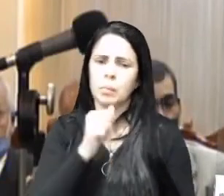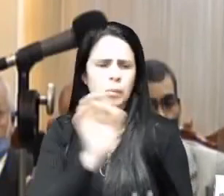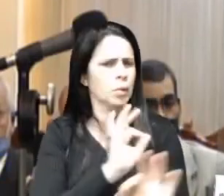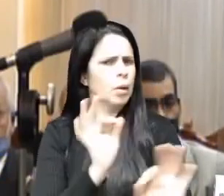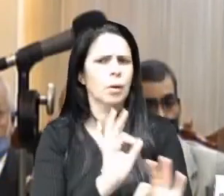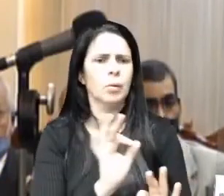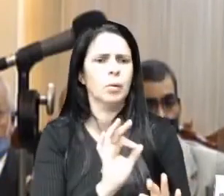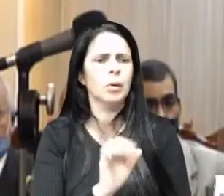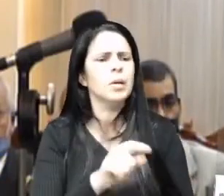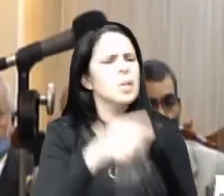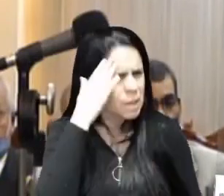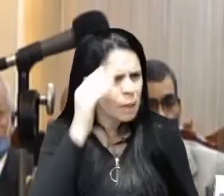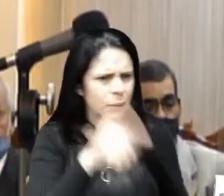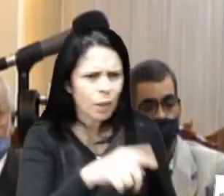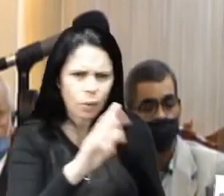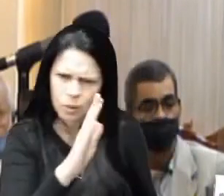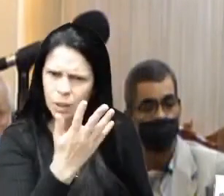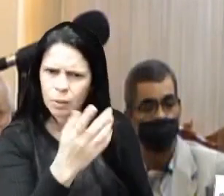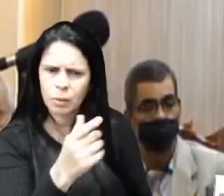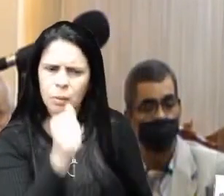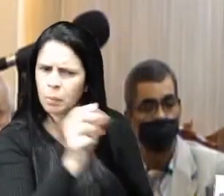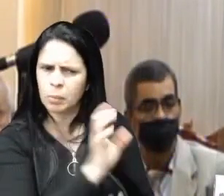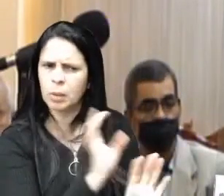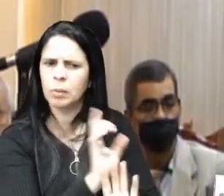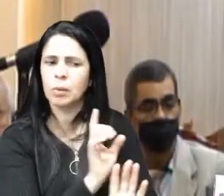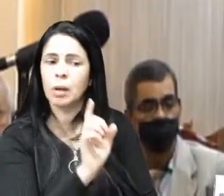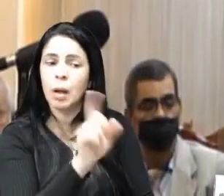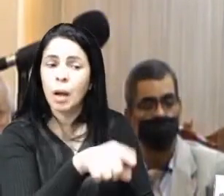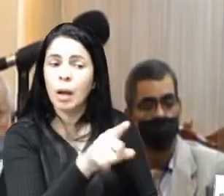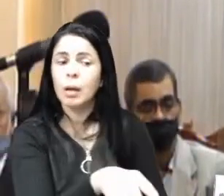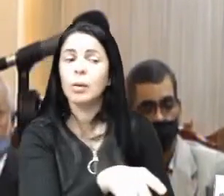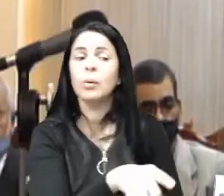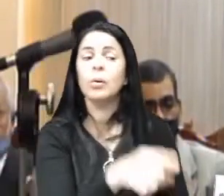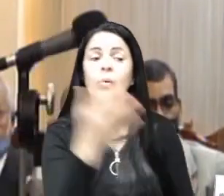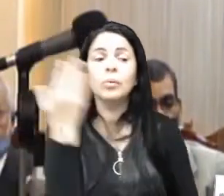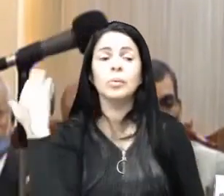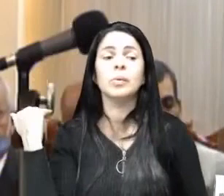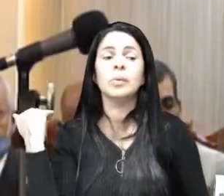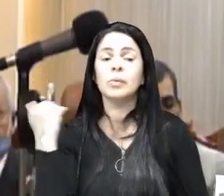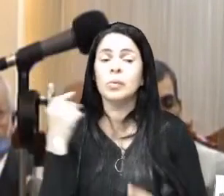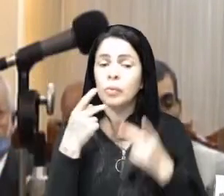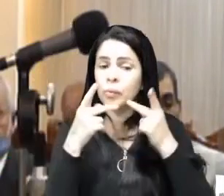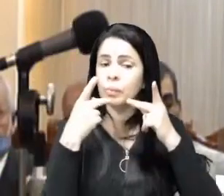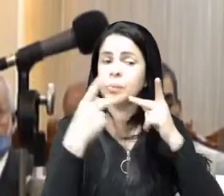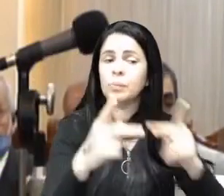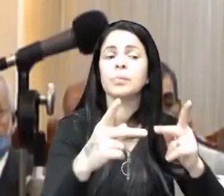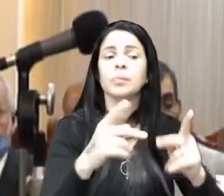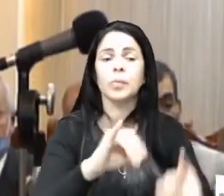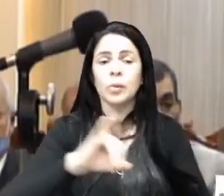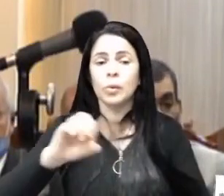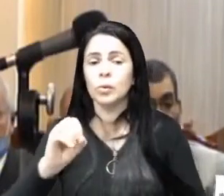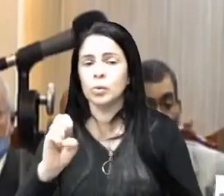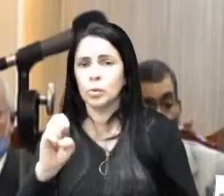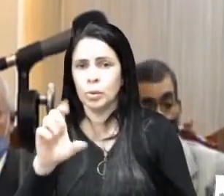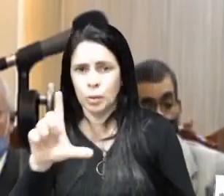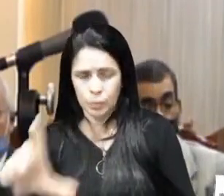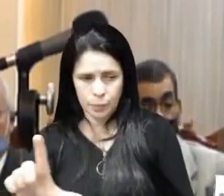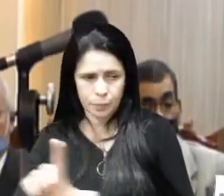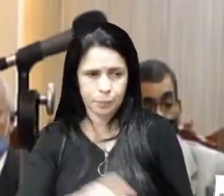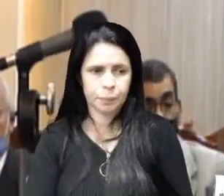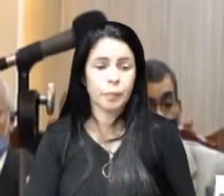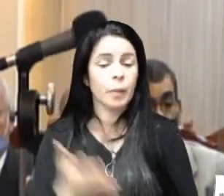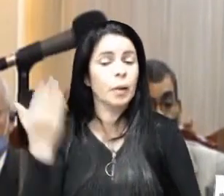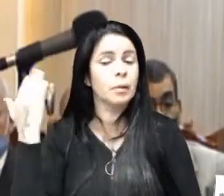gente. Sabe o que é que está acontecendo? Aquilo que foi dito pelo profeta Joel.